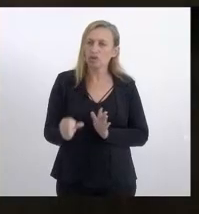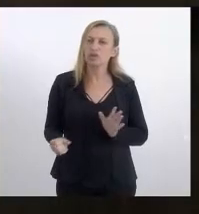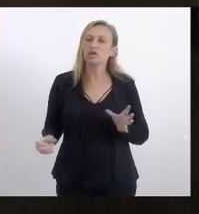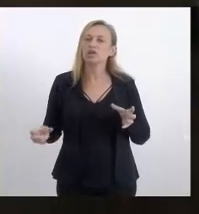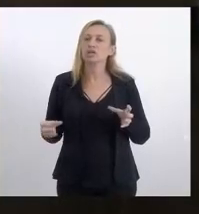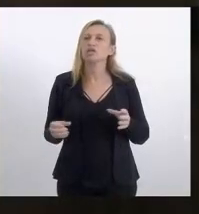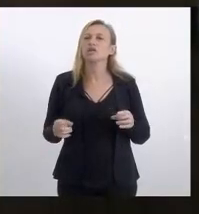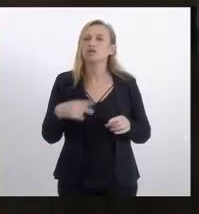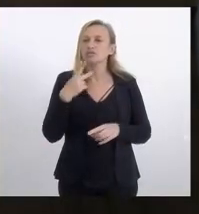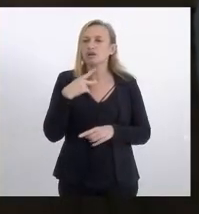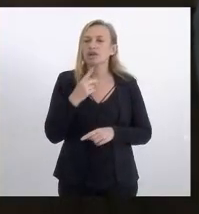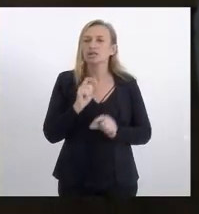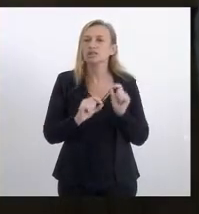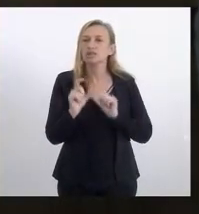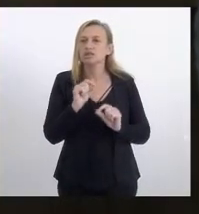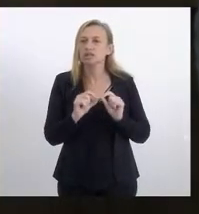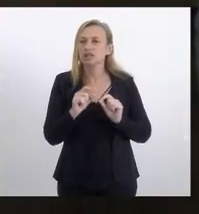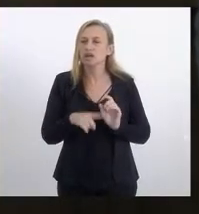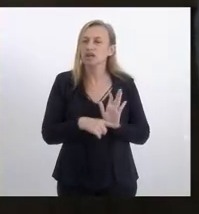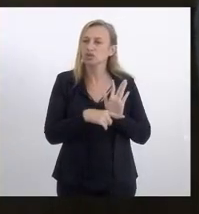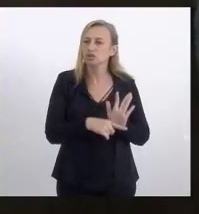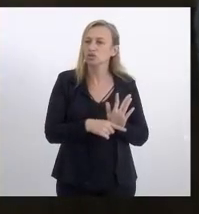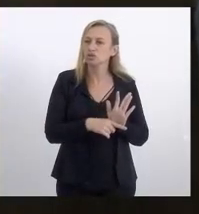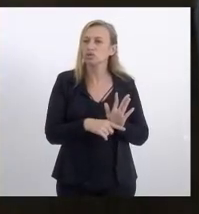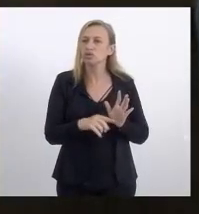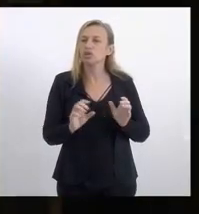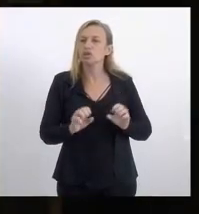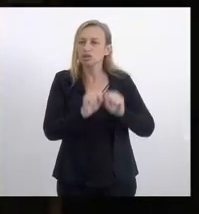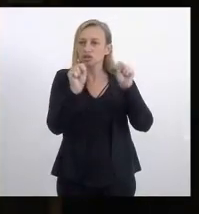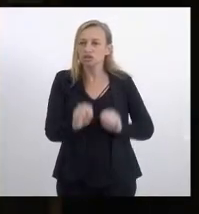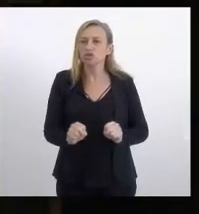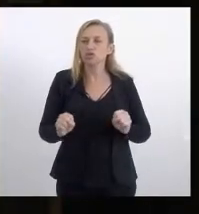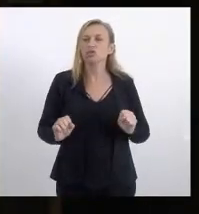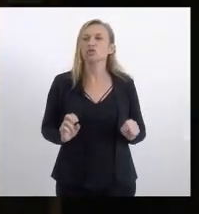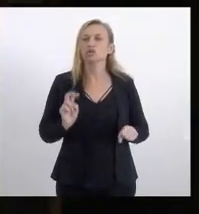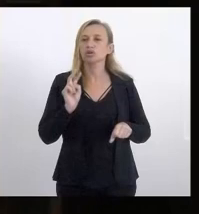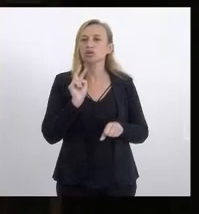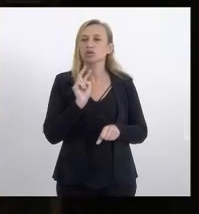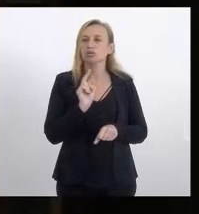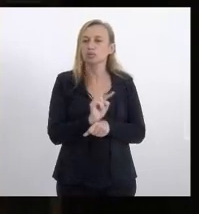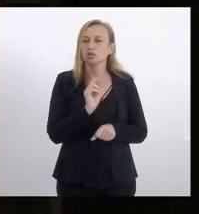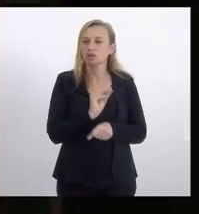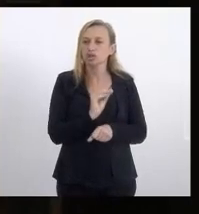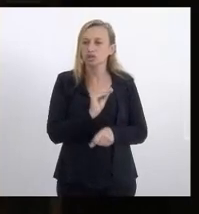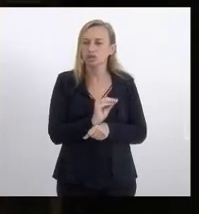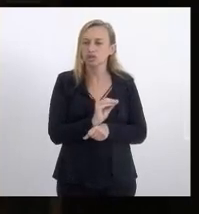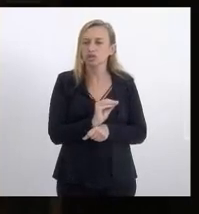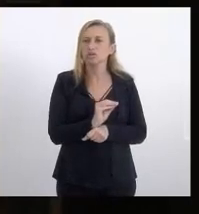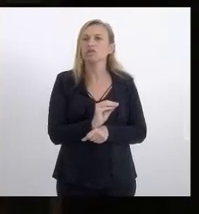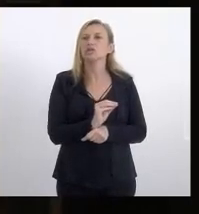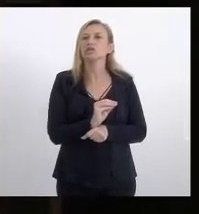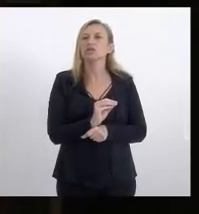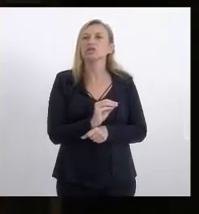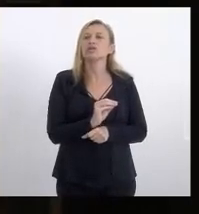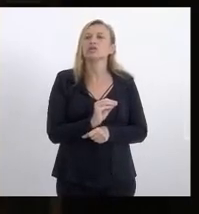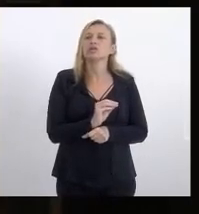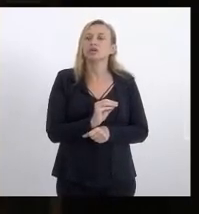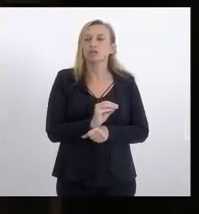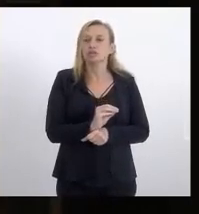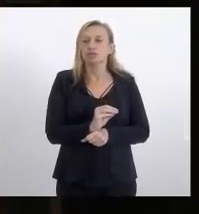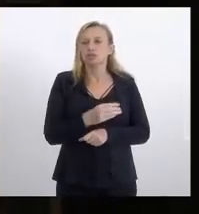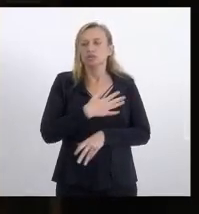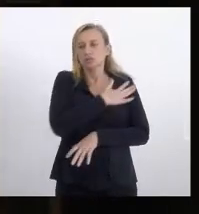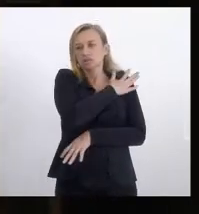Estado e falando que é a contribuição para o sistema de proteção militar E aí não tem não tem como haver dúvidas